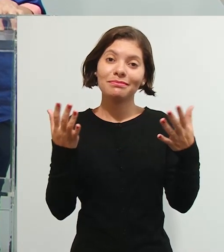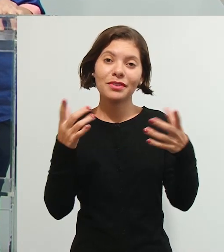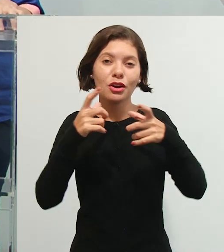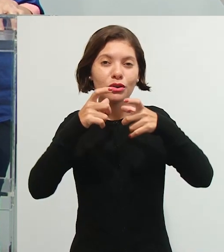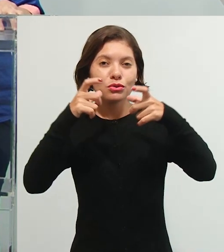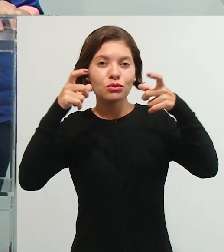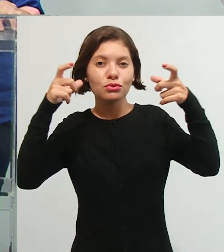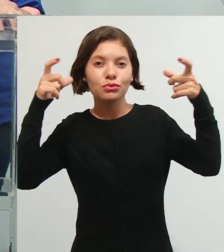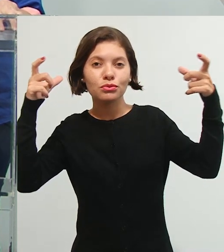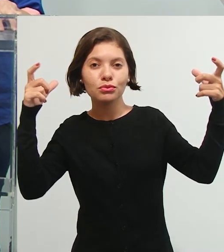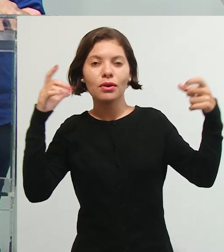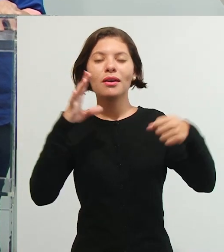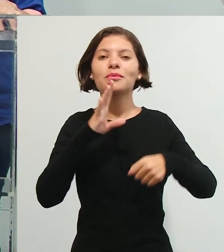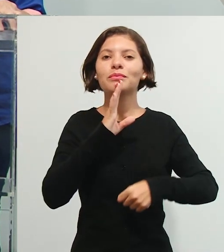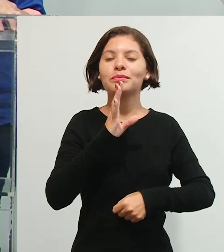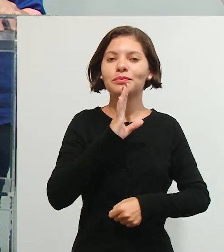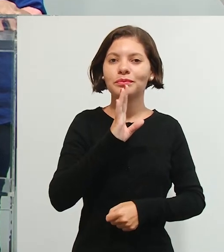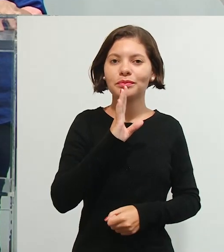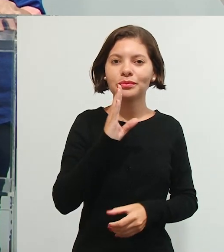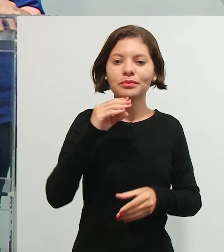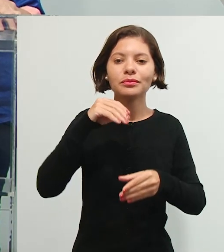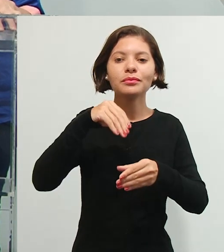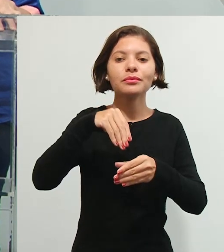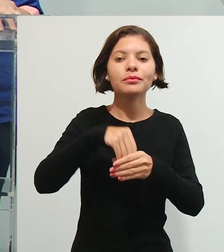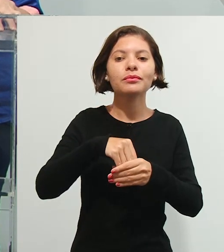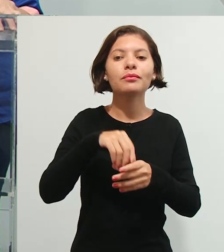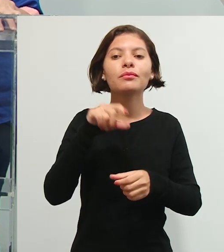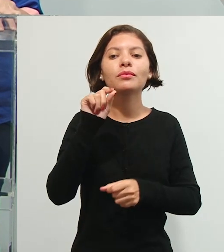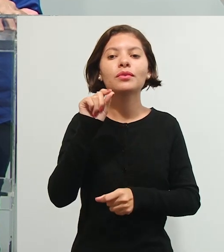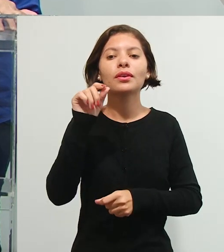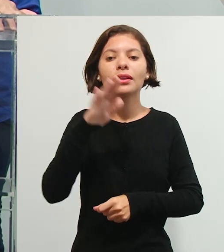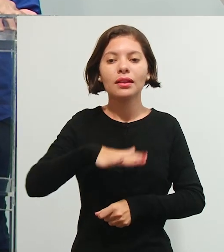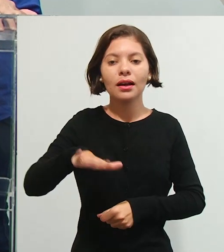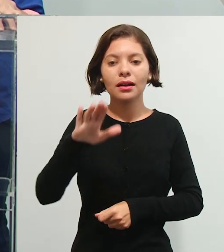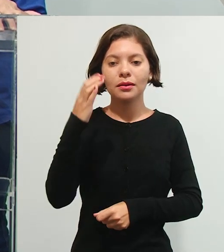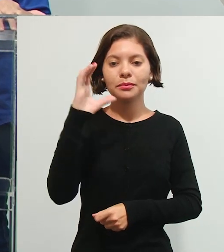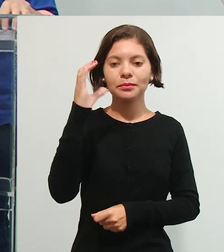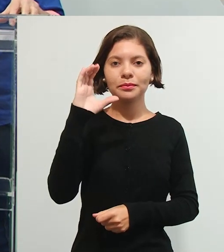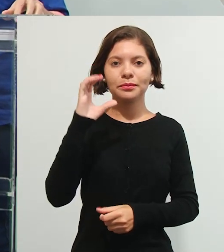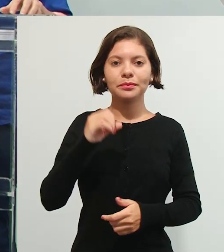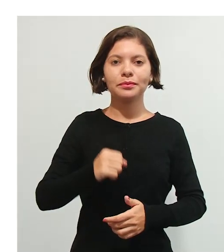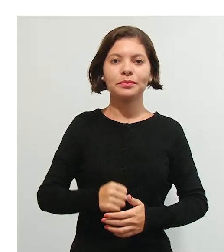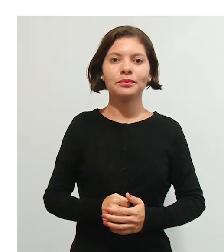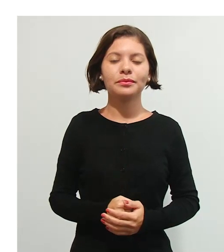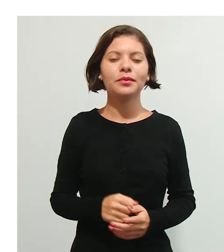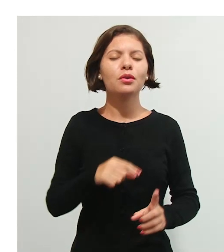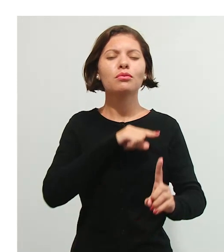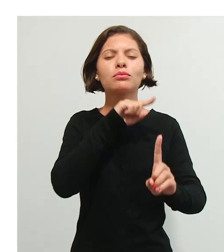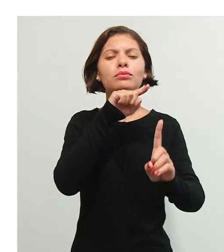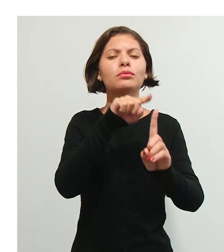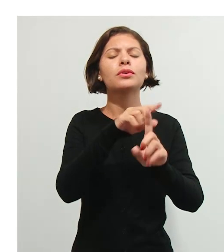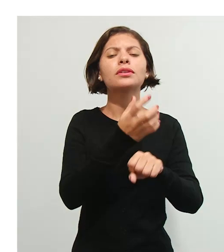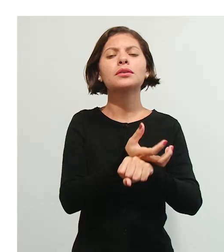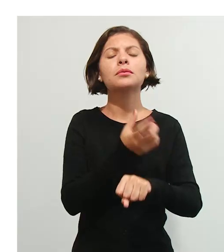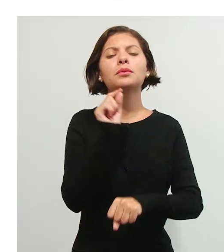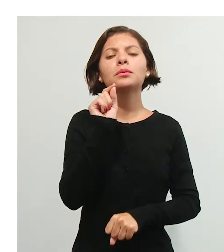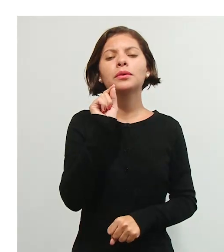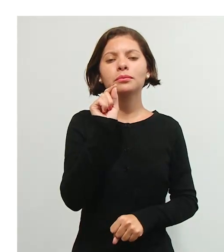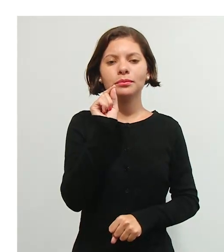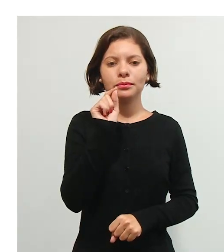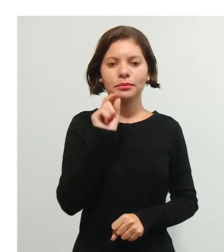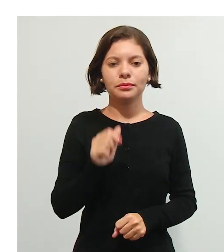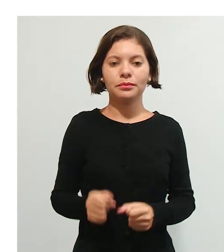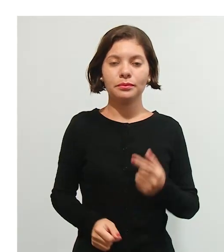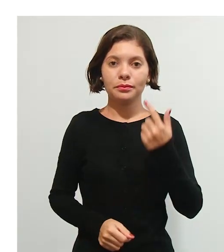ampliar os nossos conhecimentos dentro de um viés da ciência objetivos da nossa